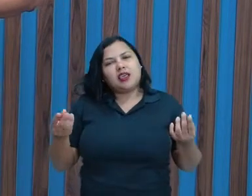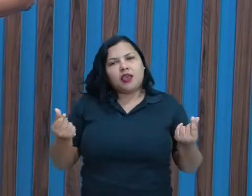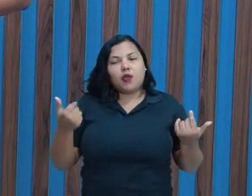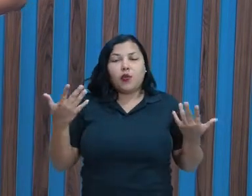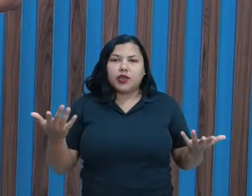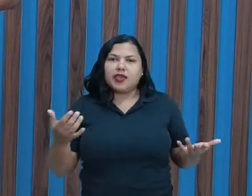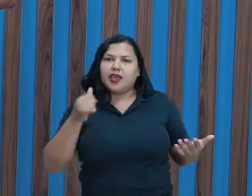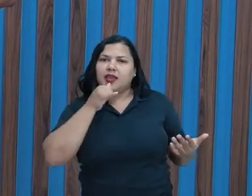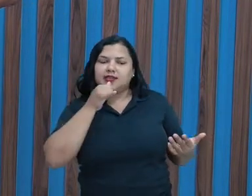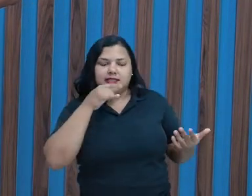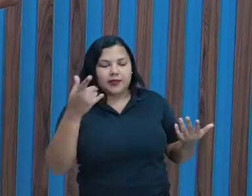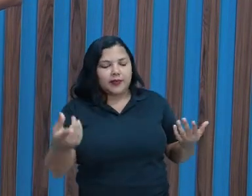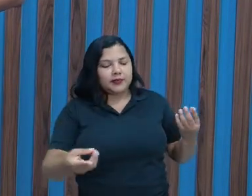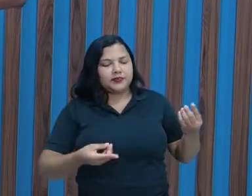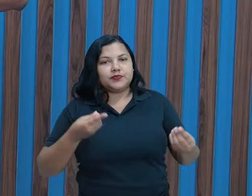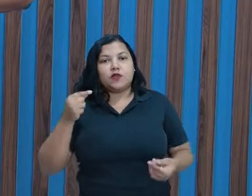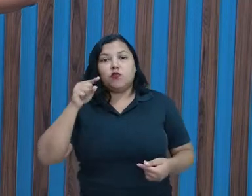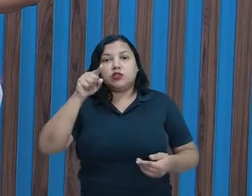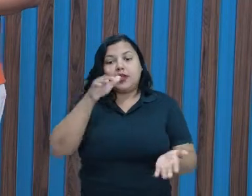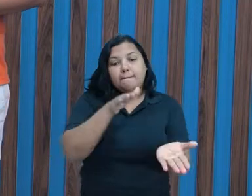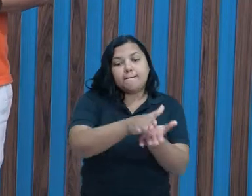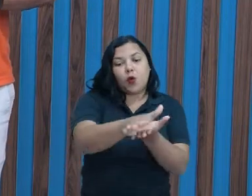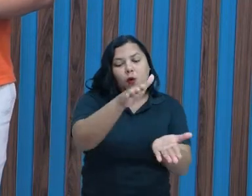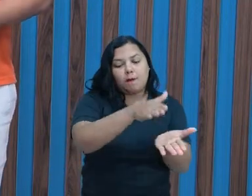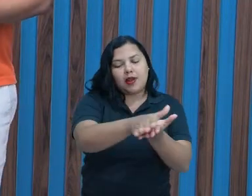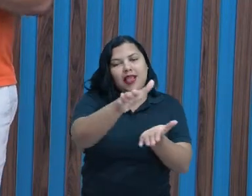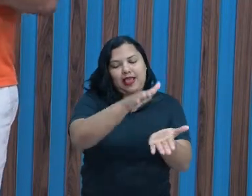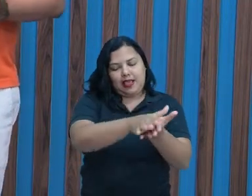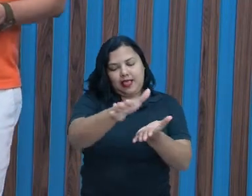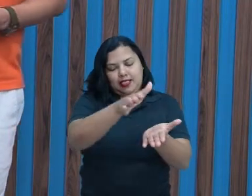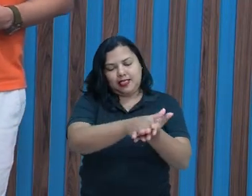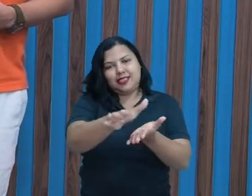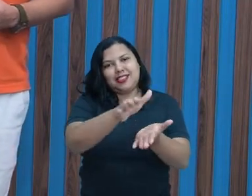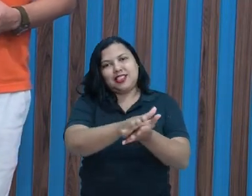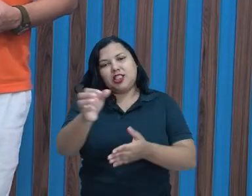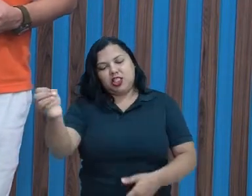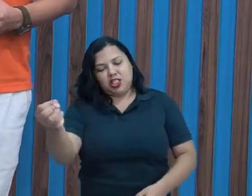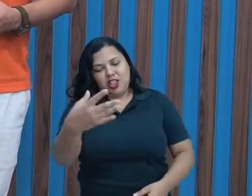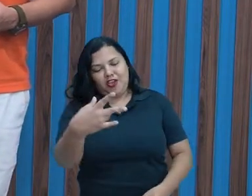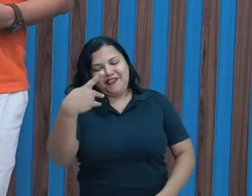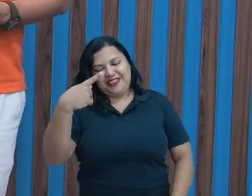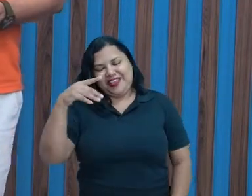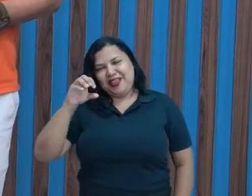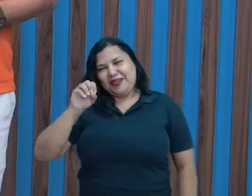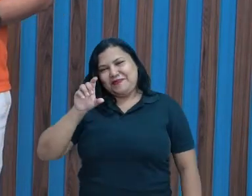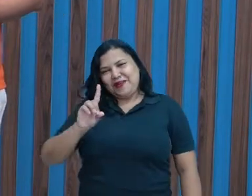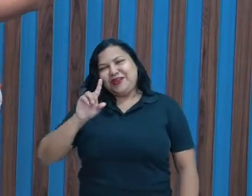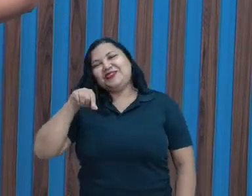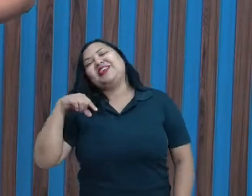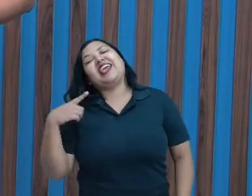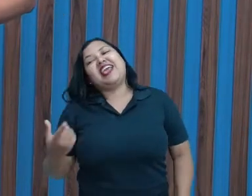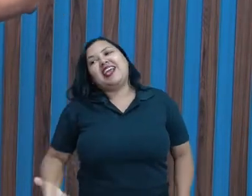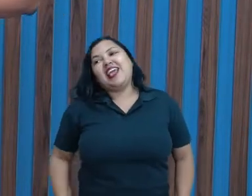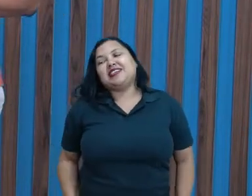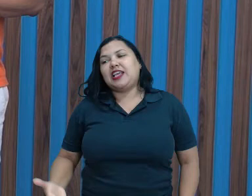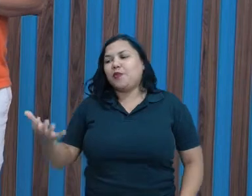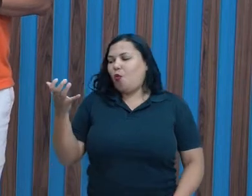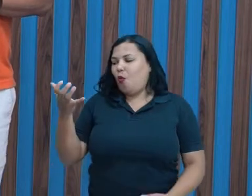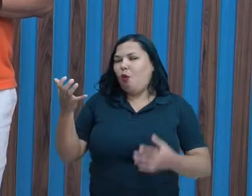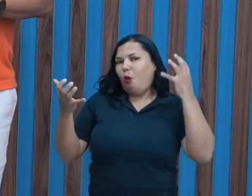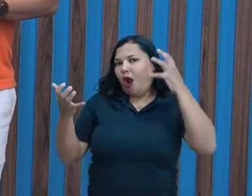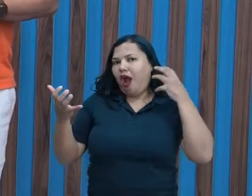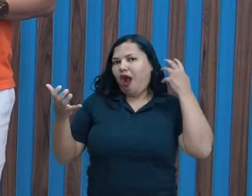Tá. Casting de você publicar, lançar, e pod de repente de portátil. Então, ou seja, é